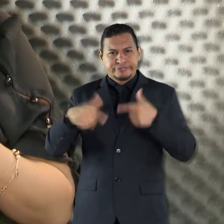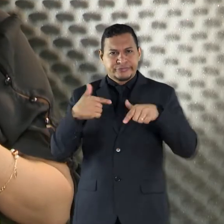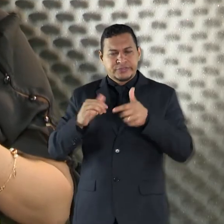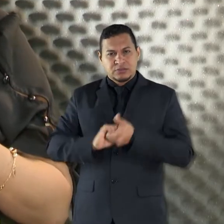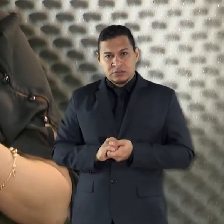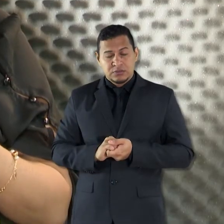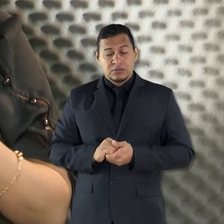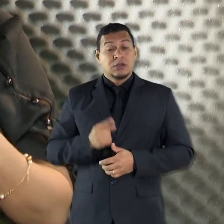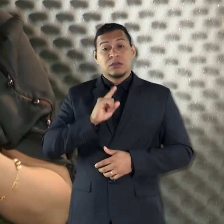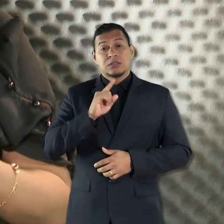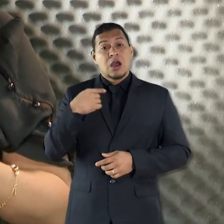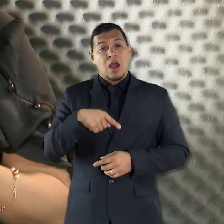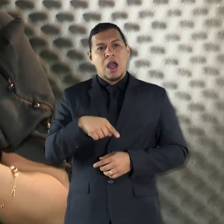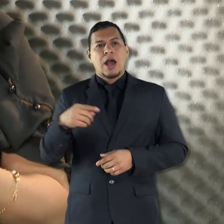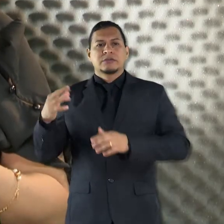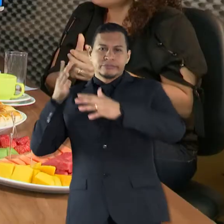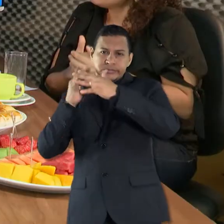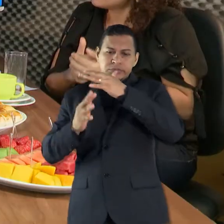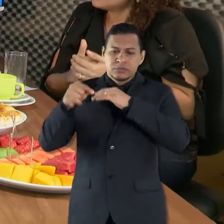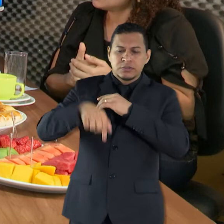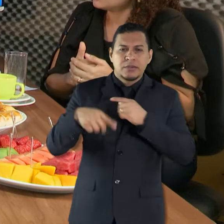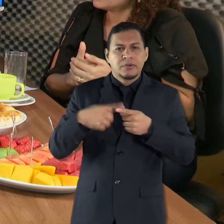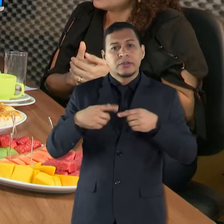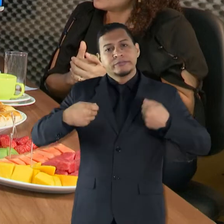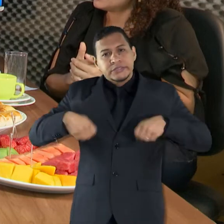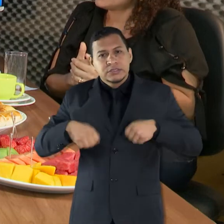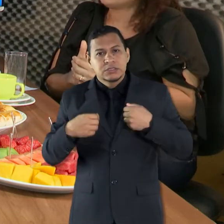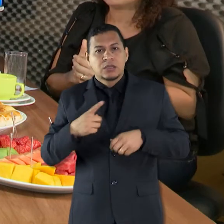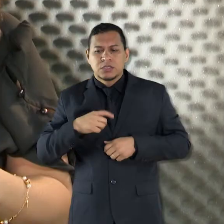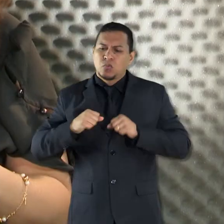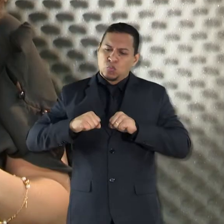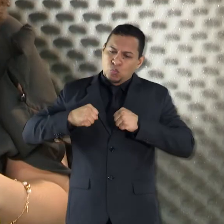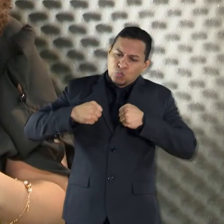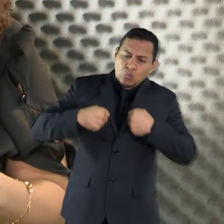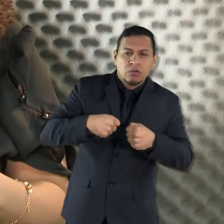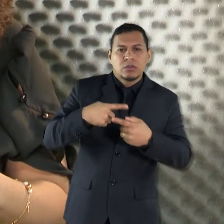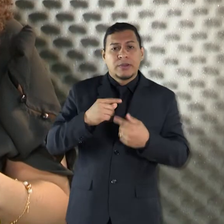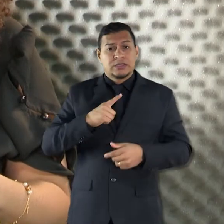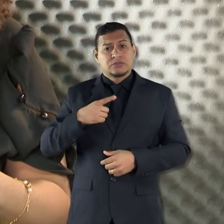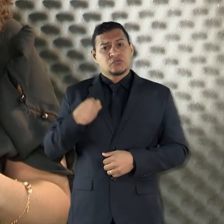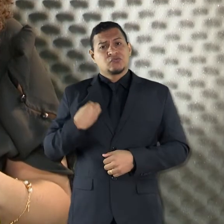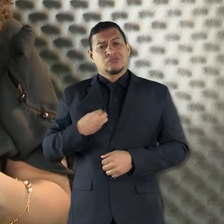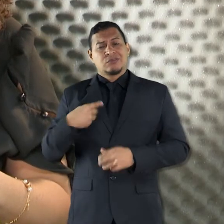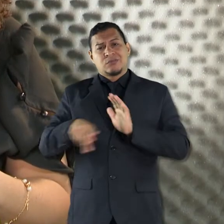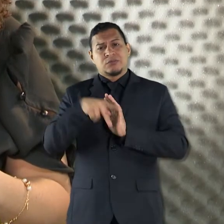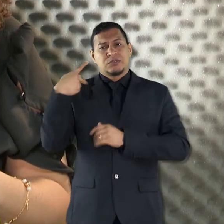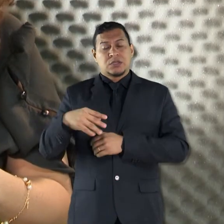né? Eles não As estão pessoas aqui estão porque aqui querem. porque elas estão precisando. É. E elas estão lutando pela sobrevivência delas,